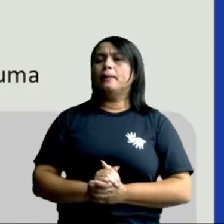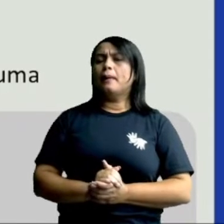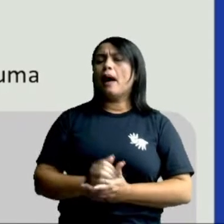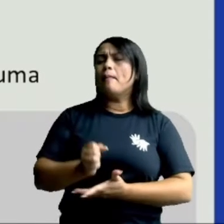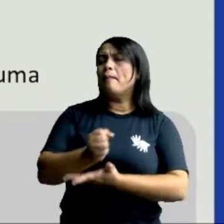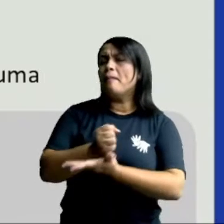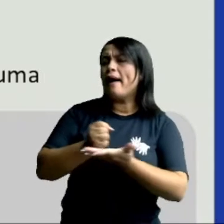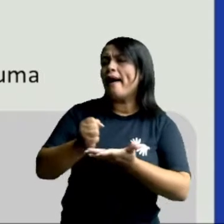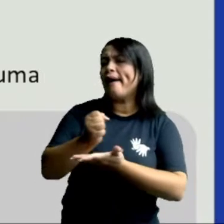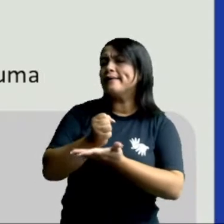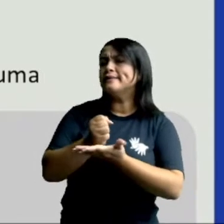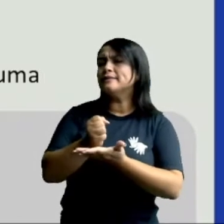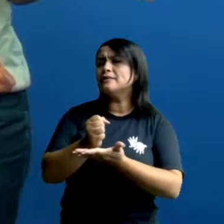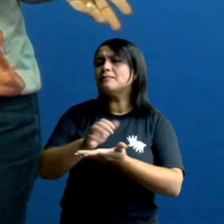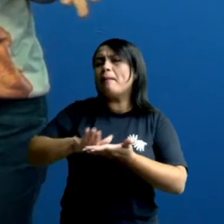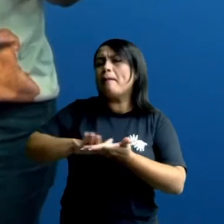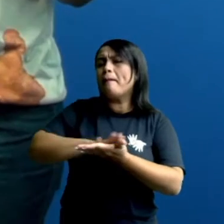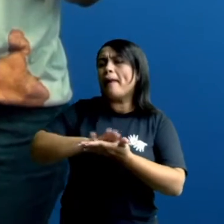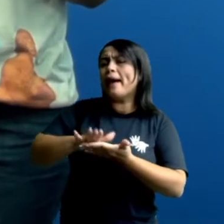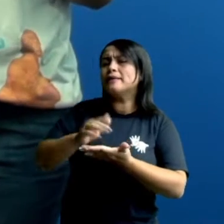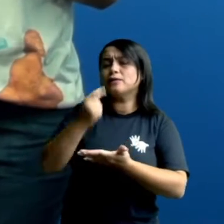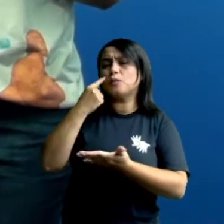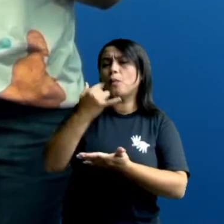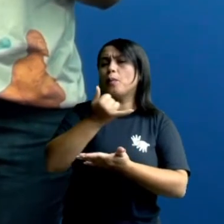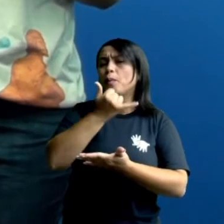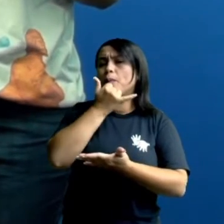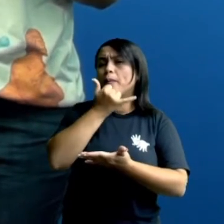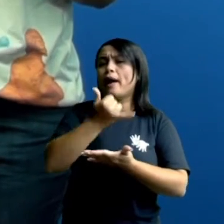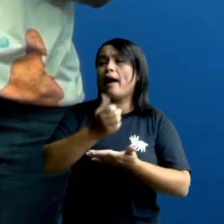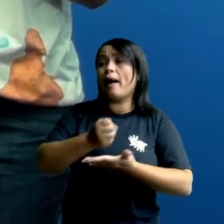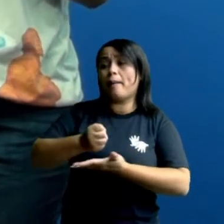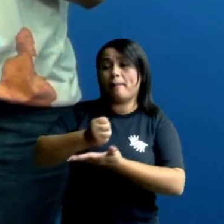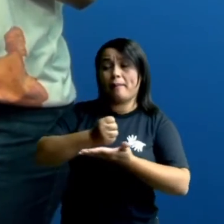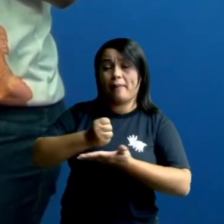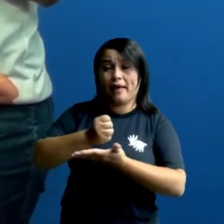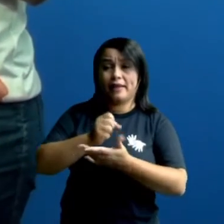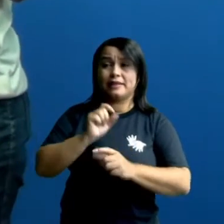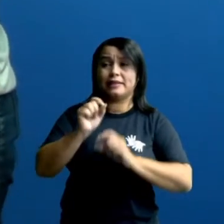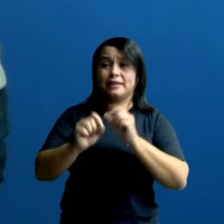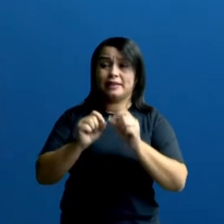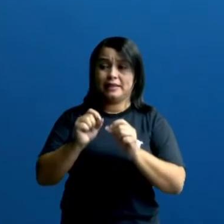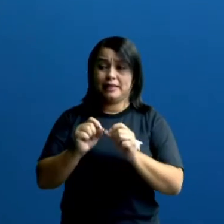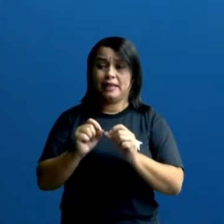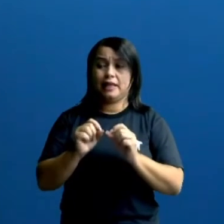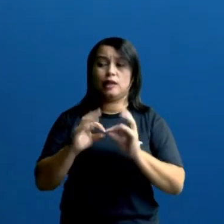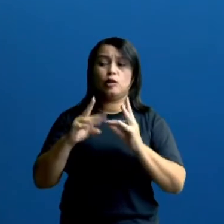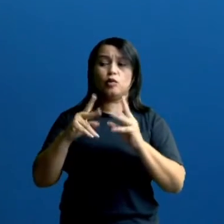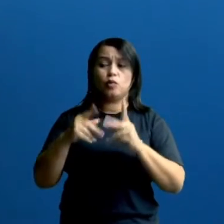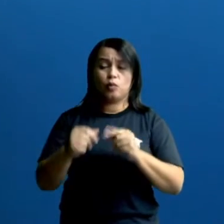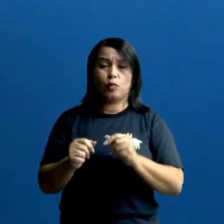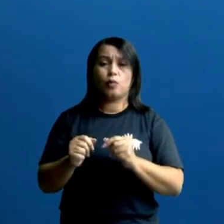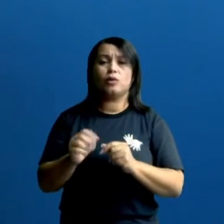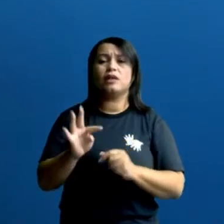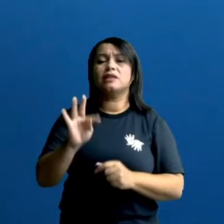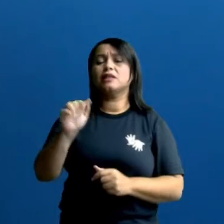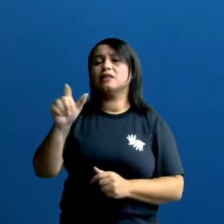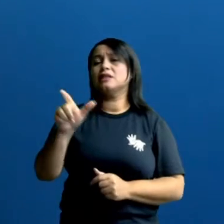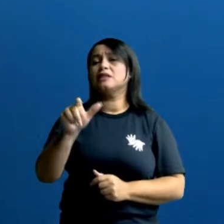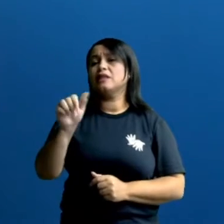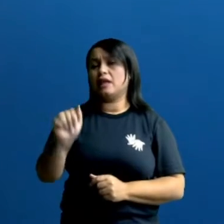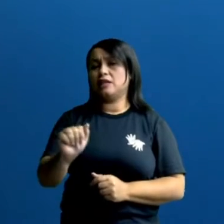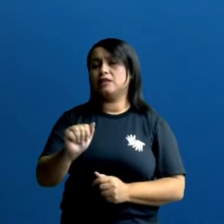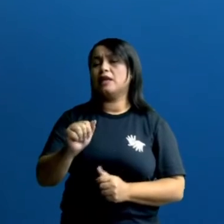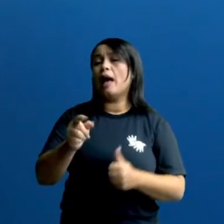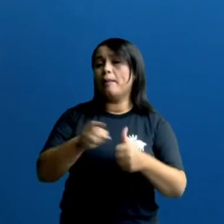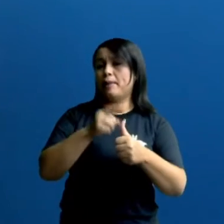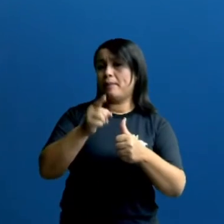base de todas as aulas de população que a gente vai ter, certo? A gente vai ter, isso aqui é os conceitos básicos, é a